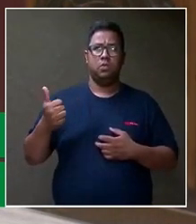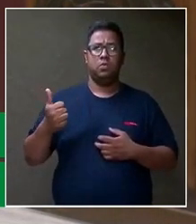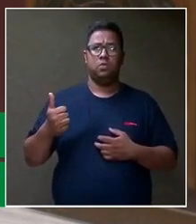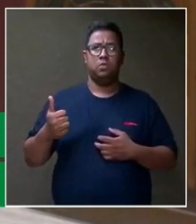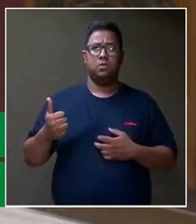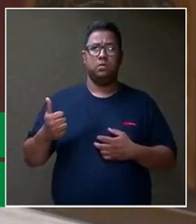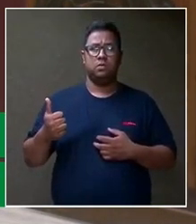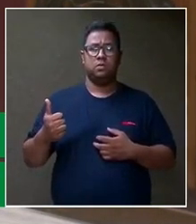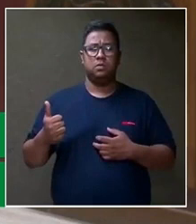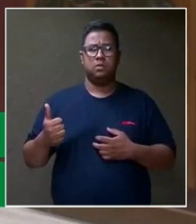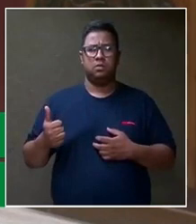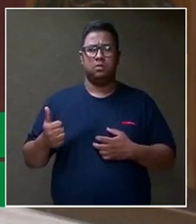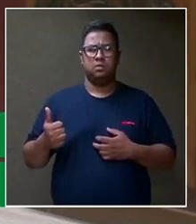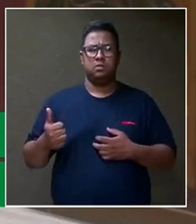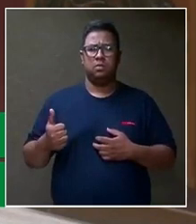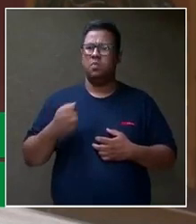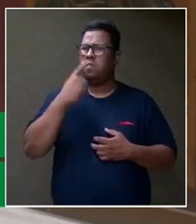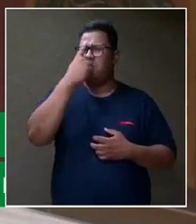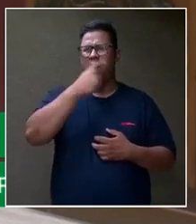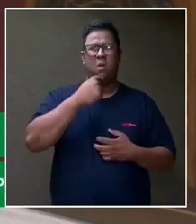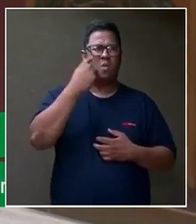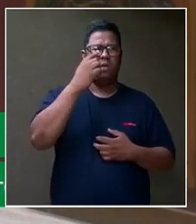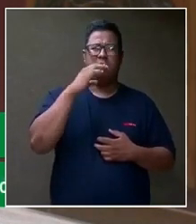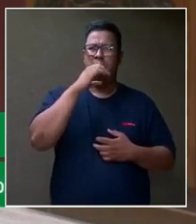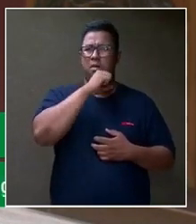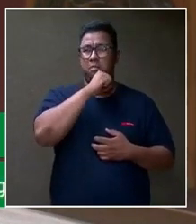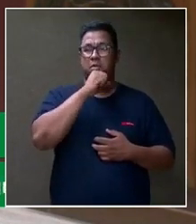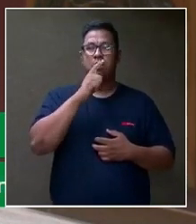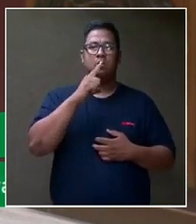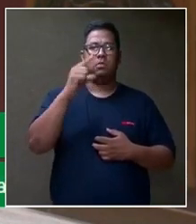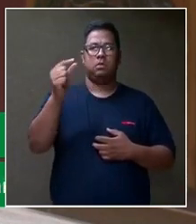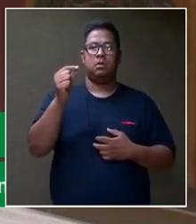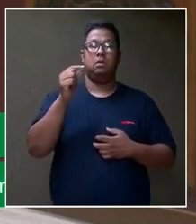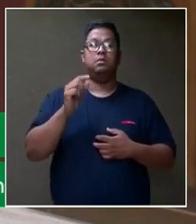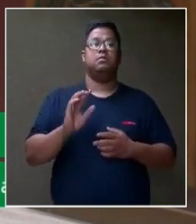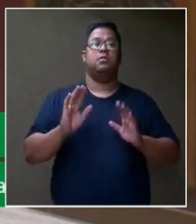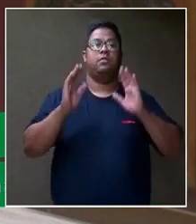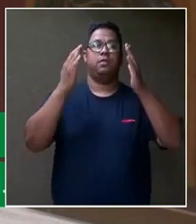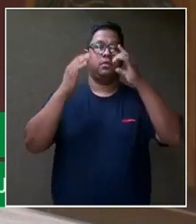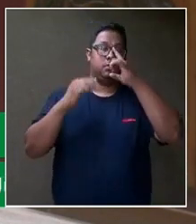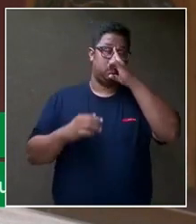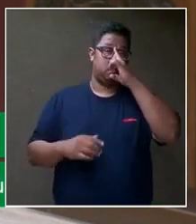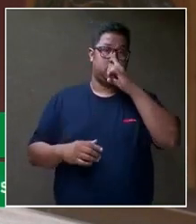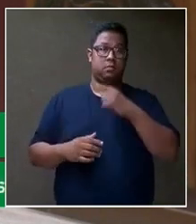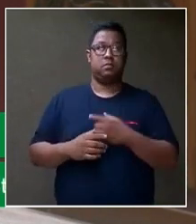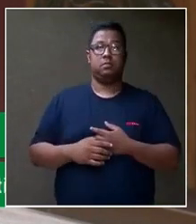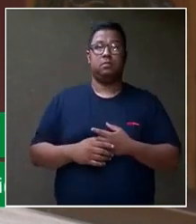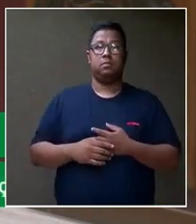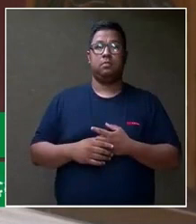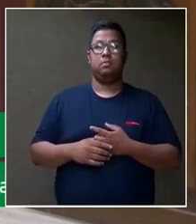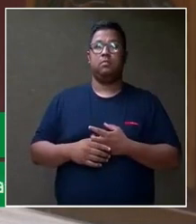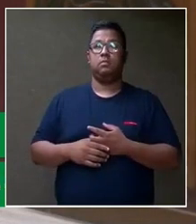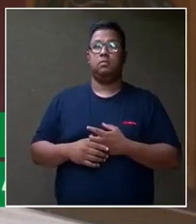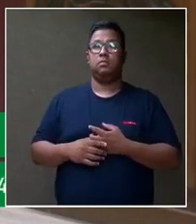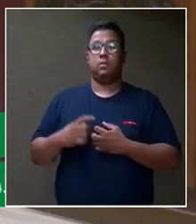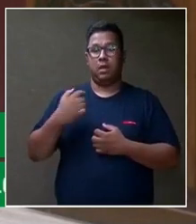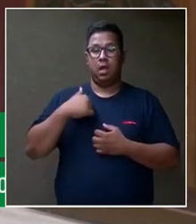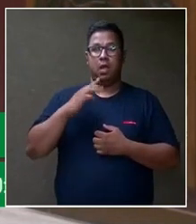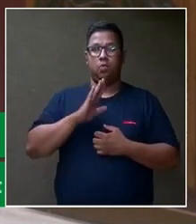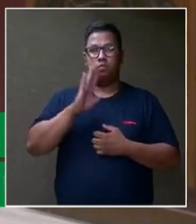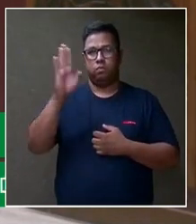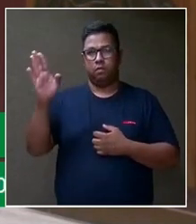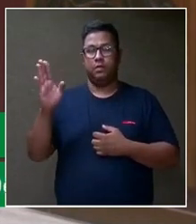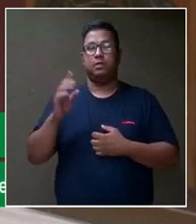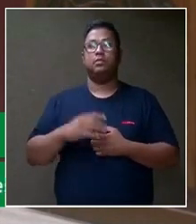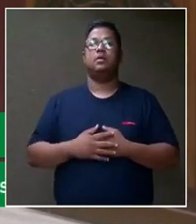Foi... Eu acho que foi uma questão de uma hora, que logo depois eu saí para... Ela foi com o Cássio para essa festa? Não, eu ia para a